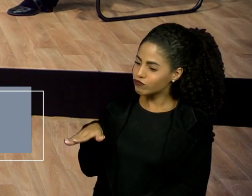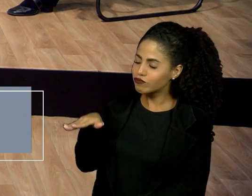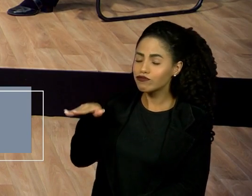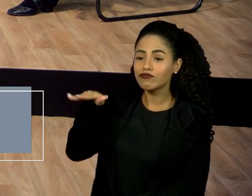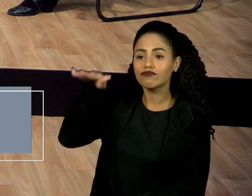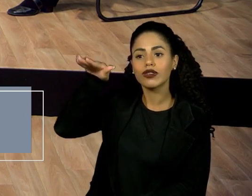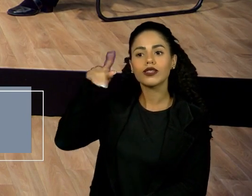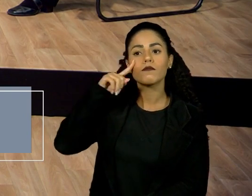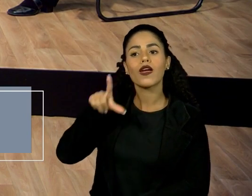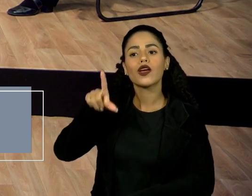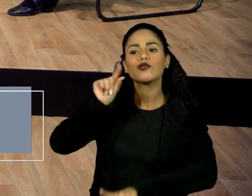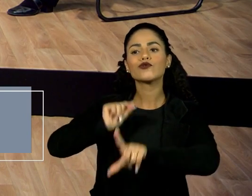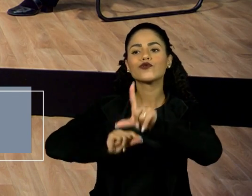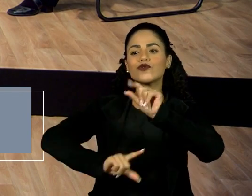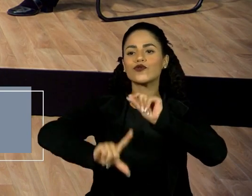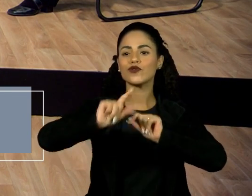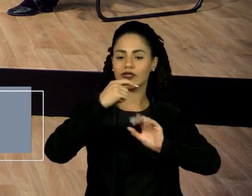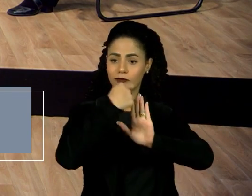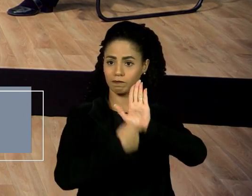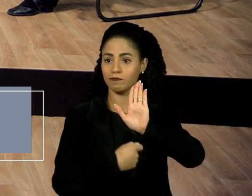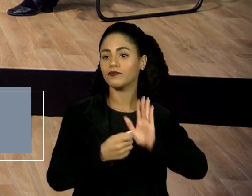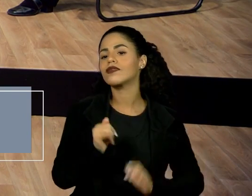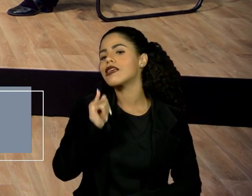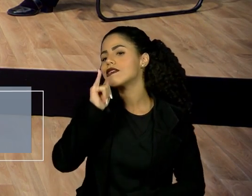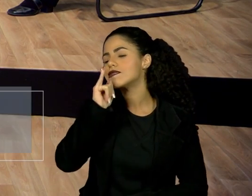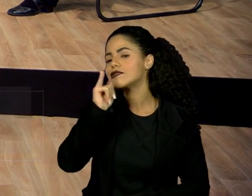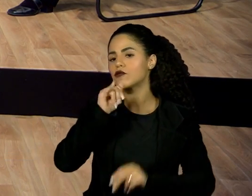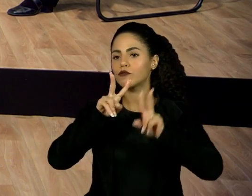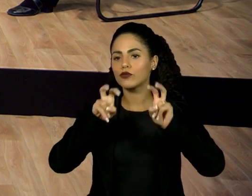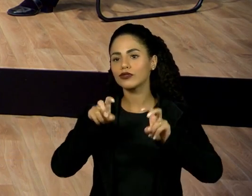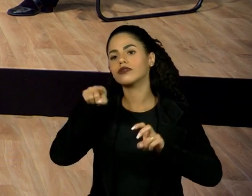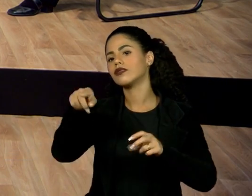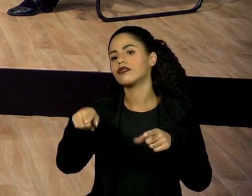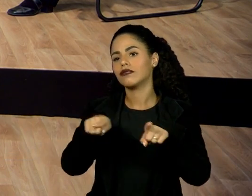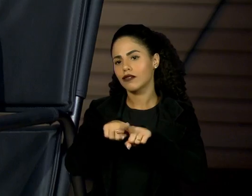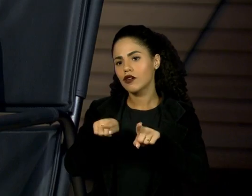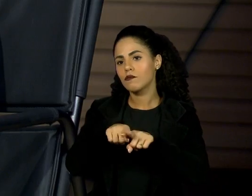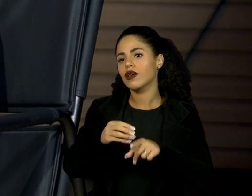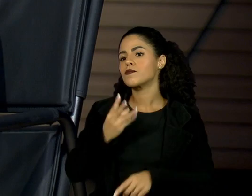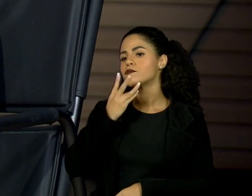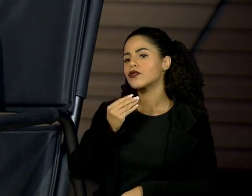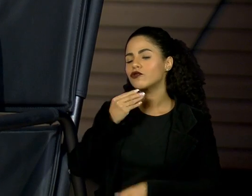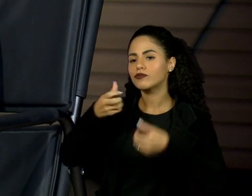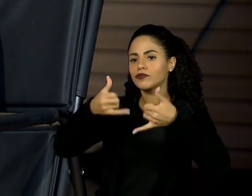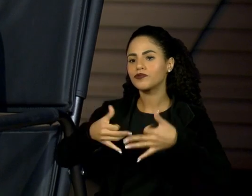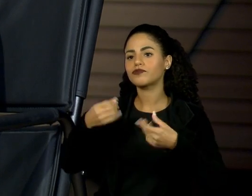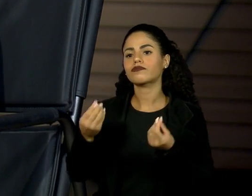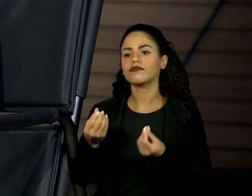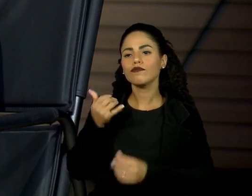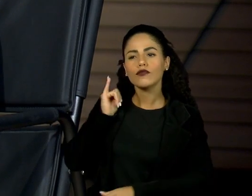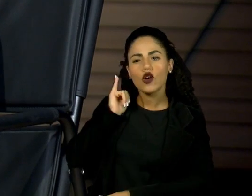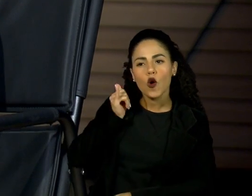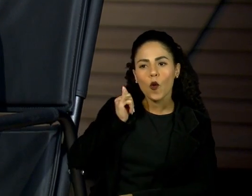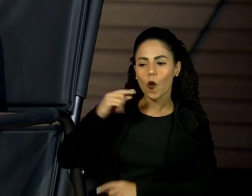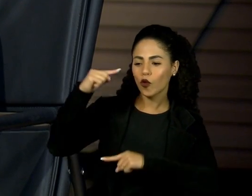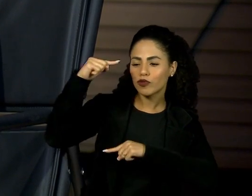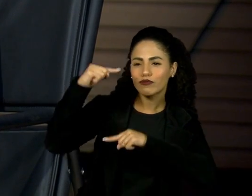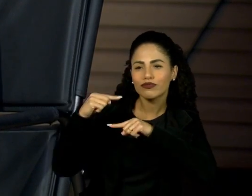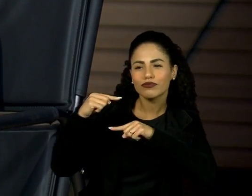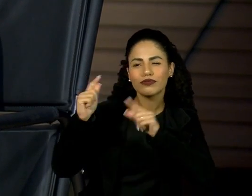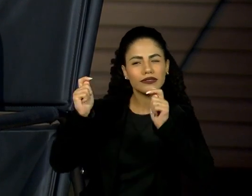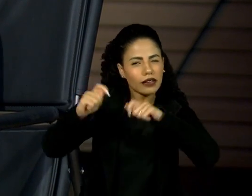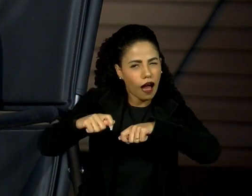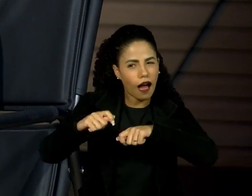escolha dos textos, né? A gente, por exemplo, se a gente for falar do Machado de Assis, a gente pode começar com um conto curto,